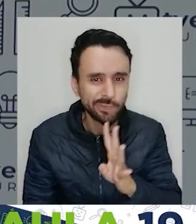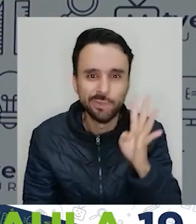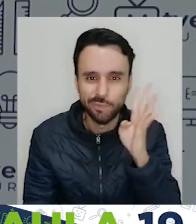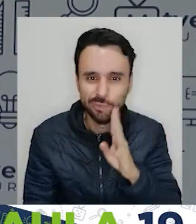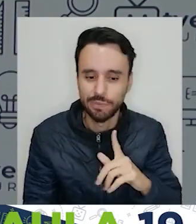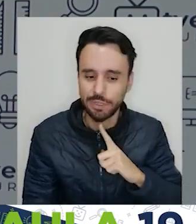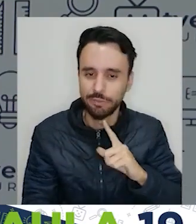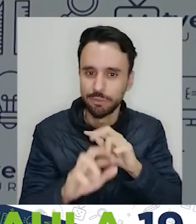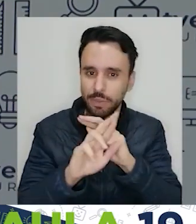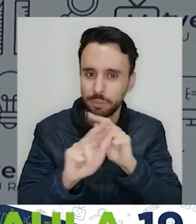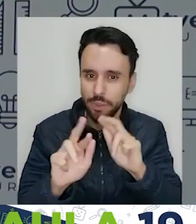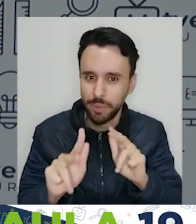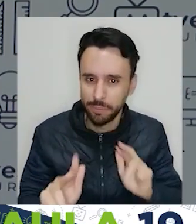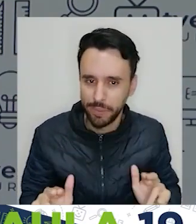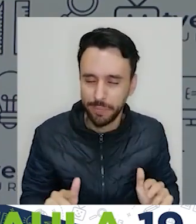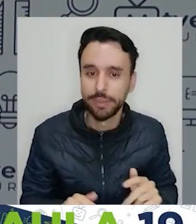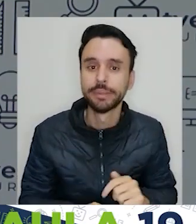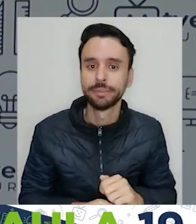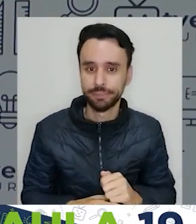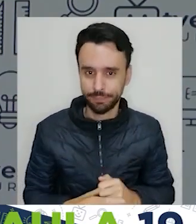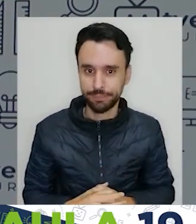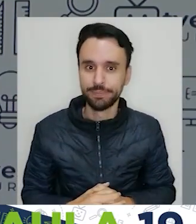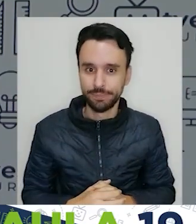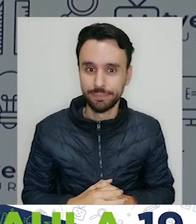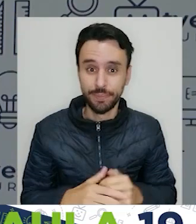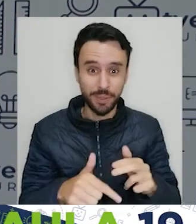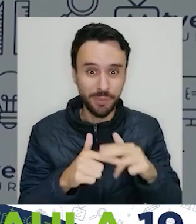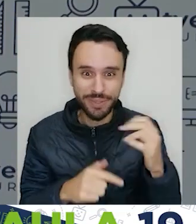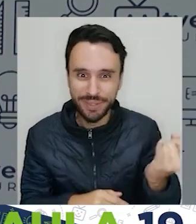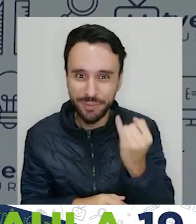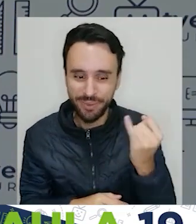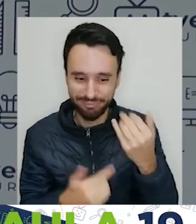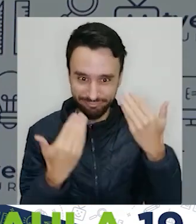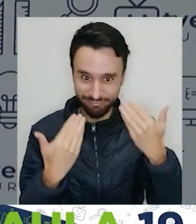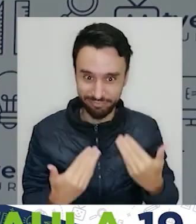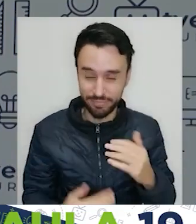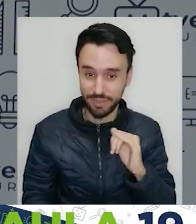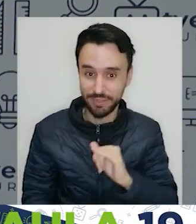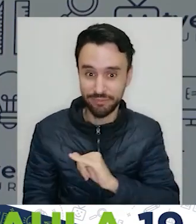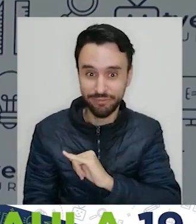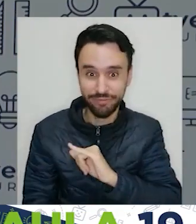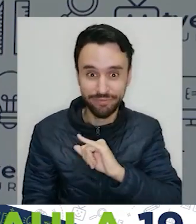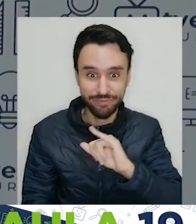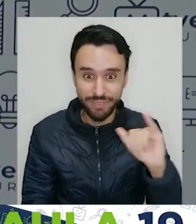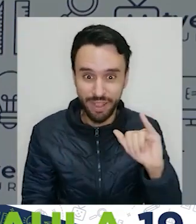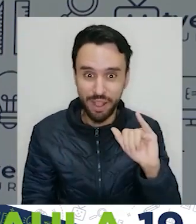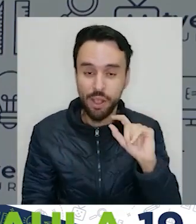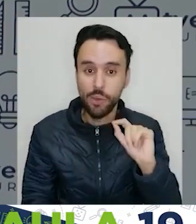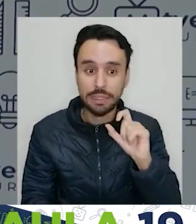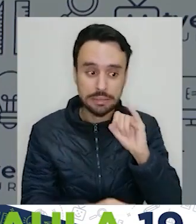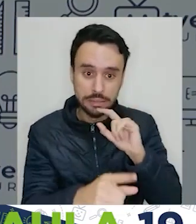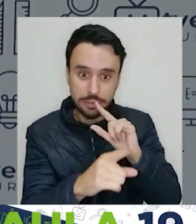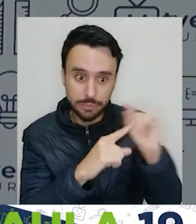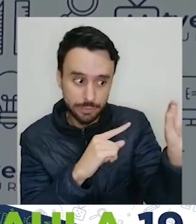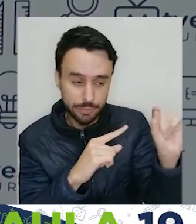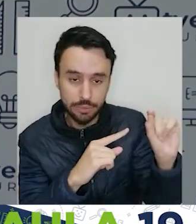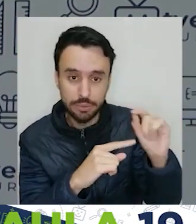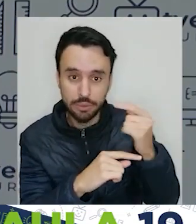muitas coisas. Mas a professora Márcia tem que dizer para vocês. Se vocês precisarem sair,